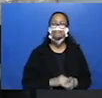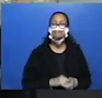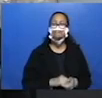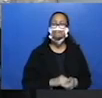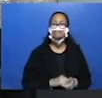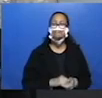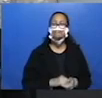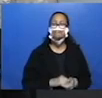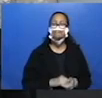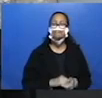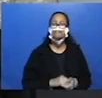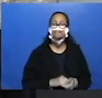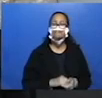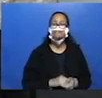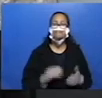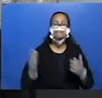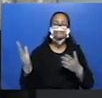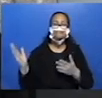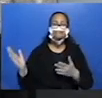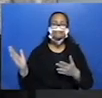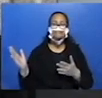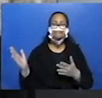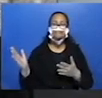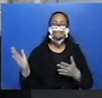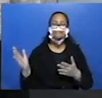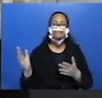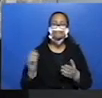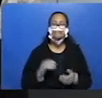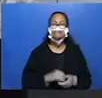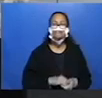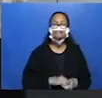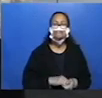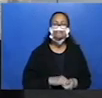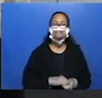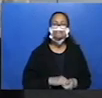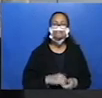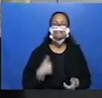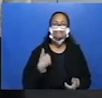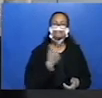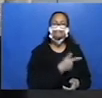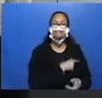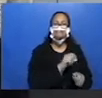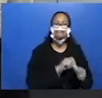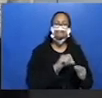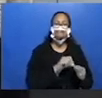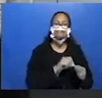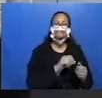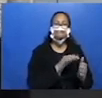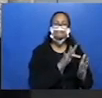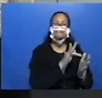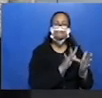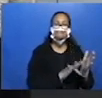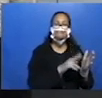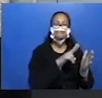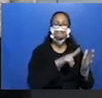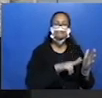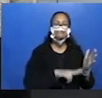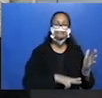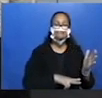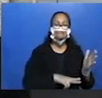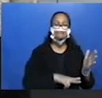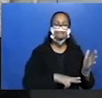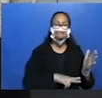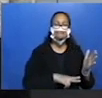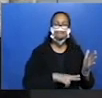Voltando aqui para vocês na nossa rotina. Olha só. Nós fizemos a leitura inicial, a primeira parte do Trancado entre